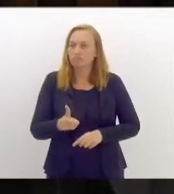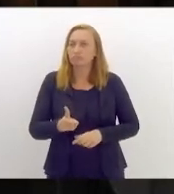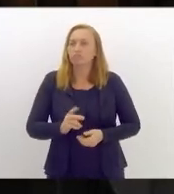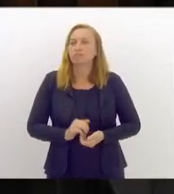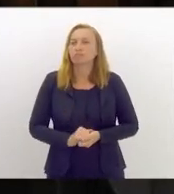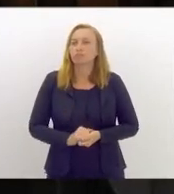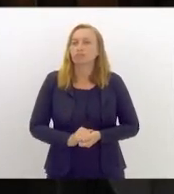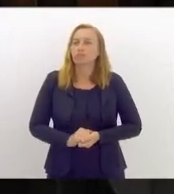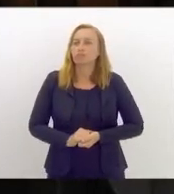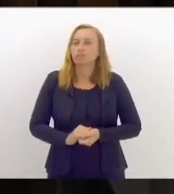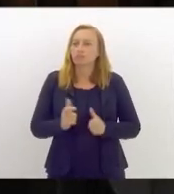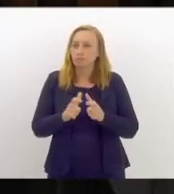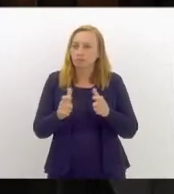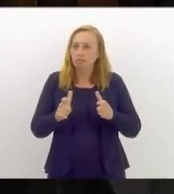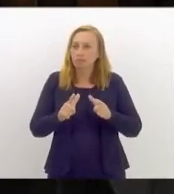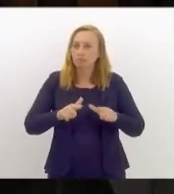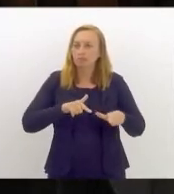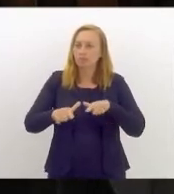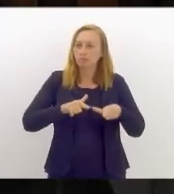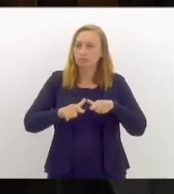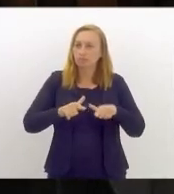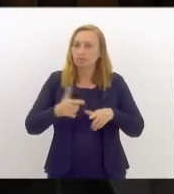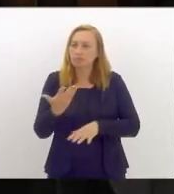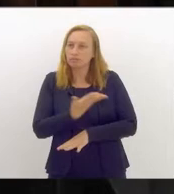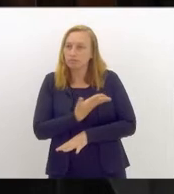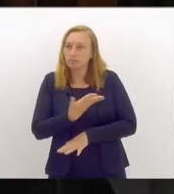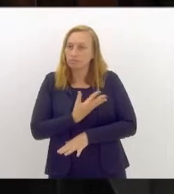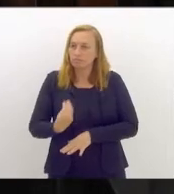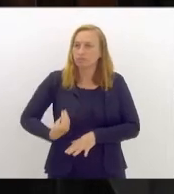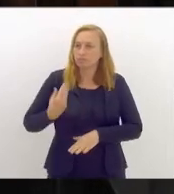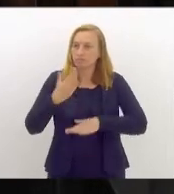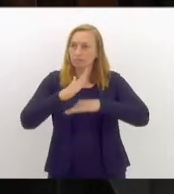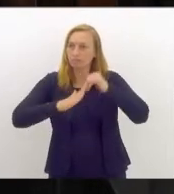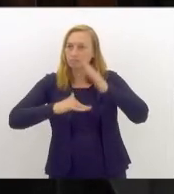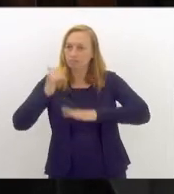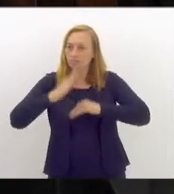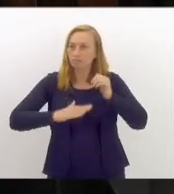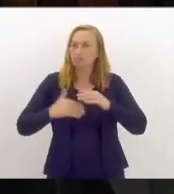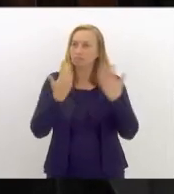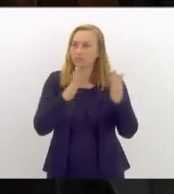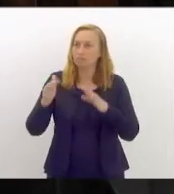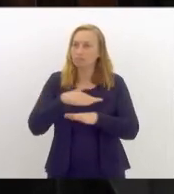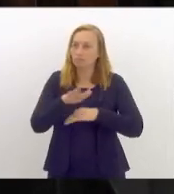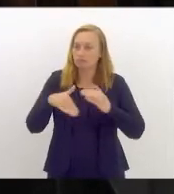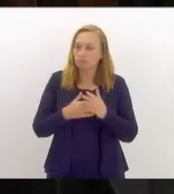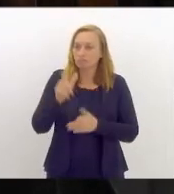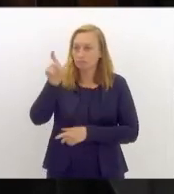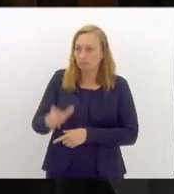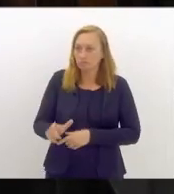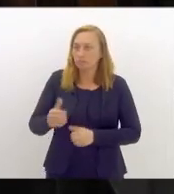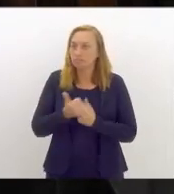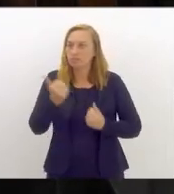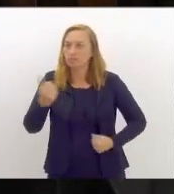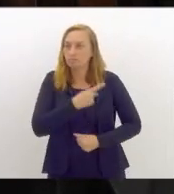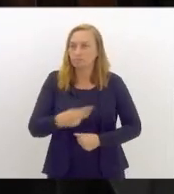milanesa na atuação e a amizade na vida profissional cumprimento a todos na pessoa de nossa vice-presidente grande liderança da